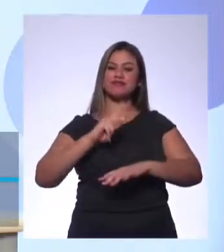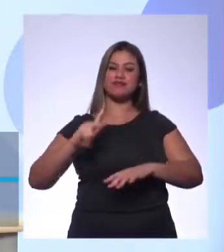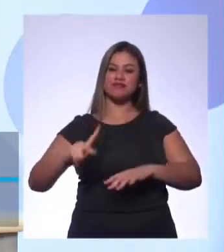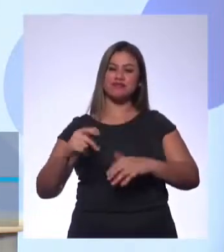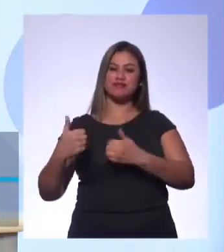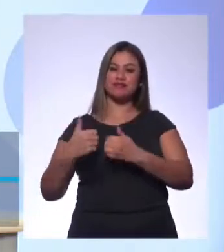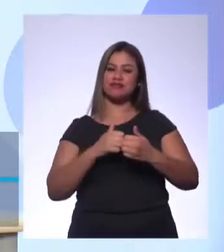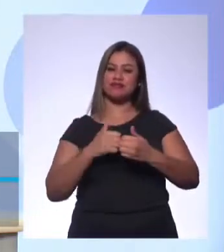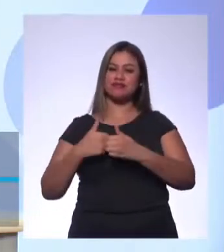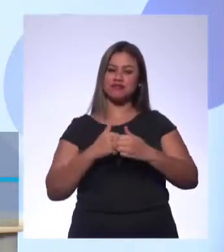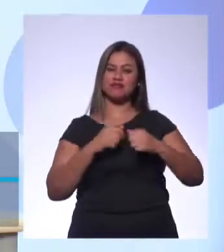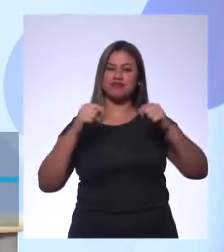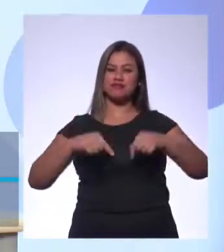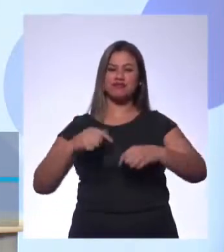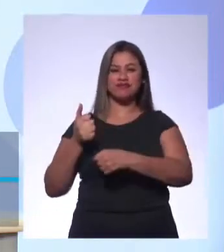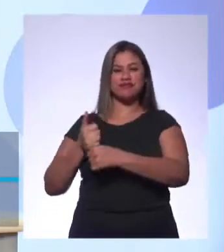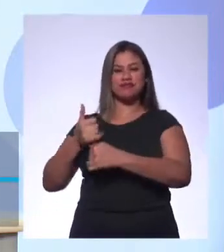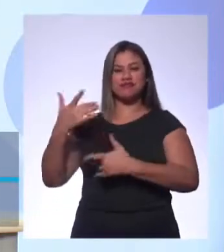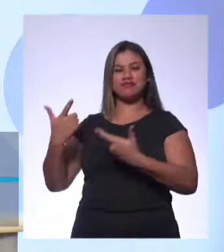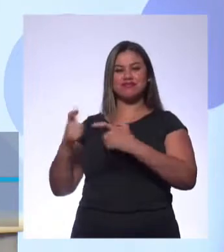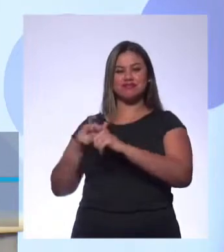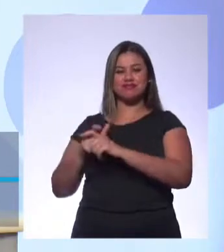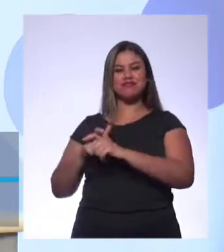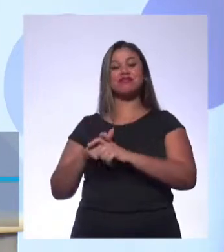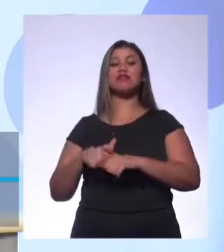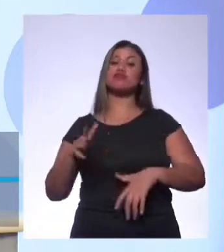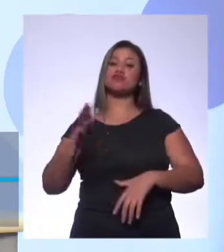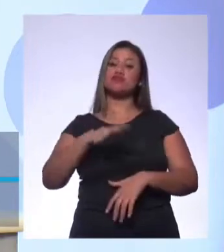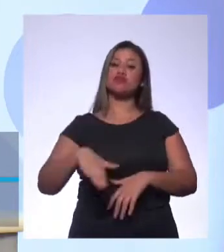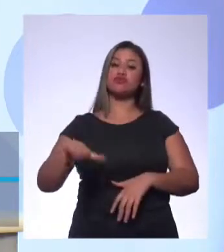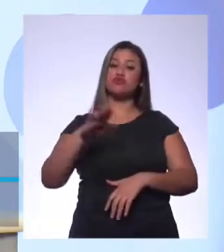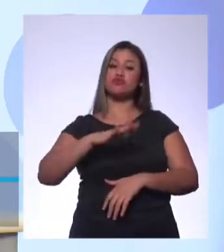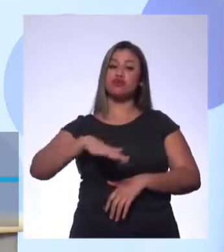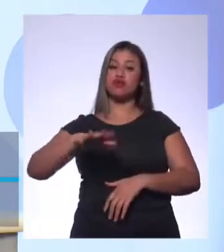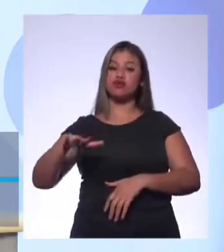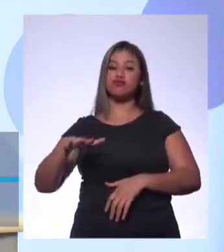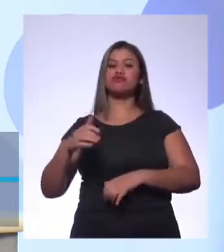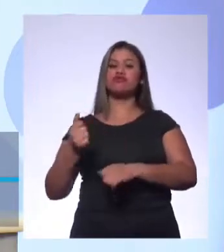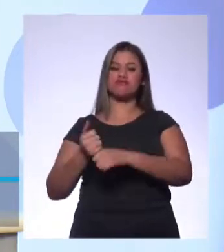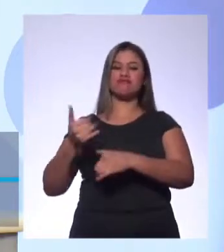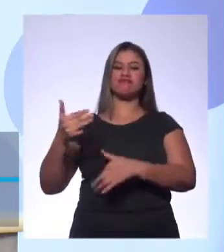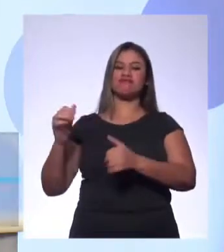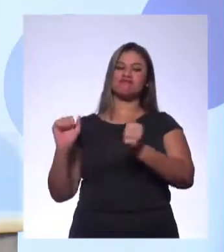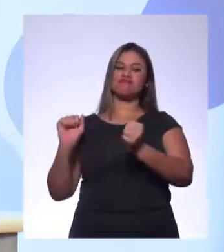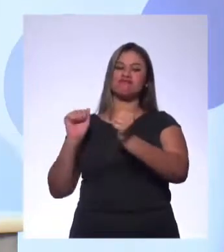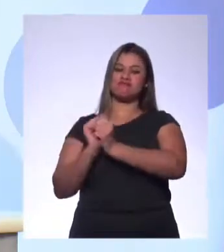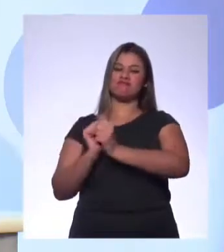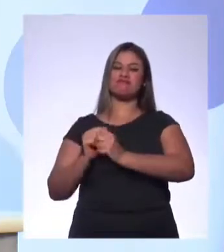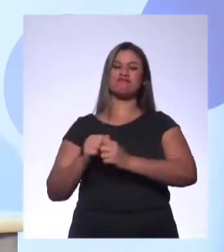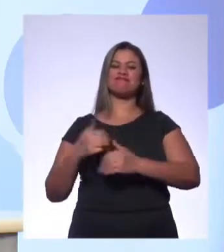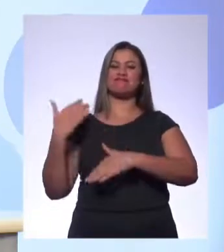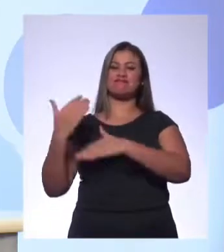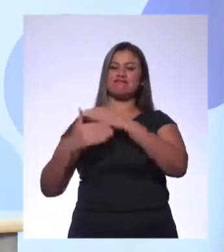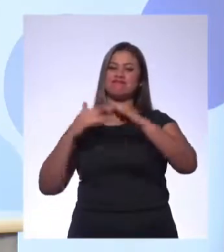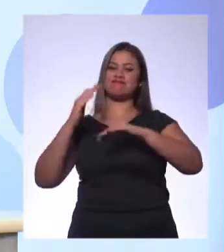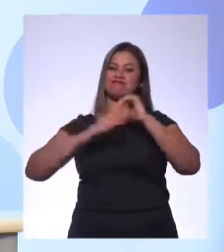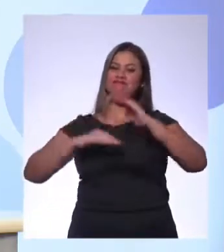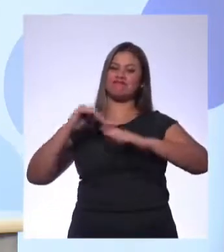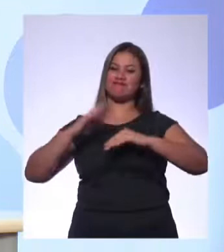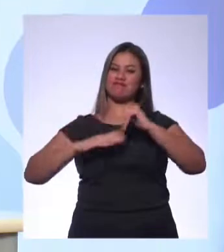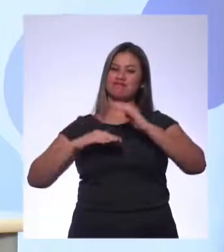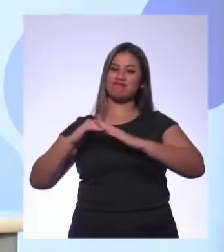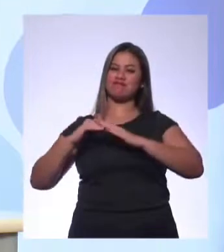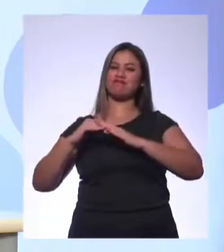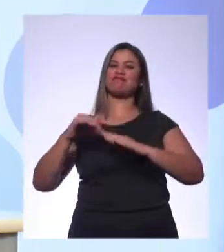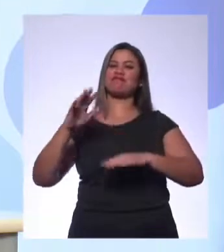nos acompanhando aí no chatinho, aos estudantes que também estão ligados aí conosco, desenvolvendo as habilidades,